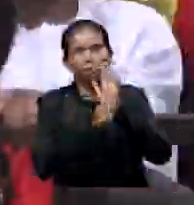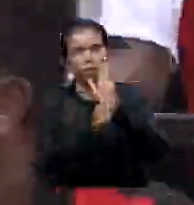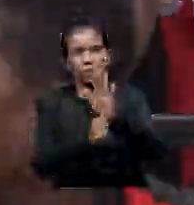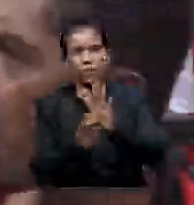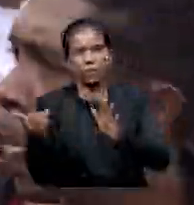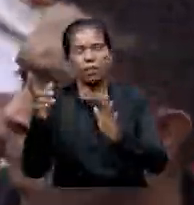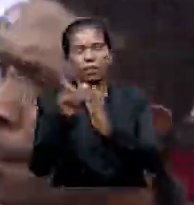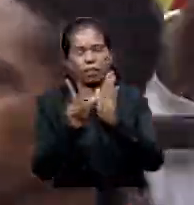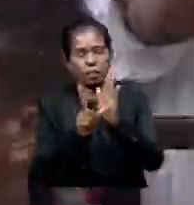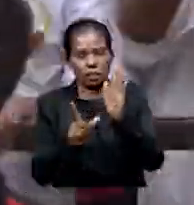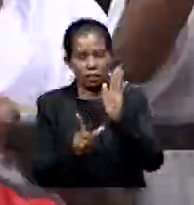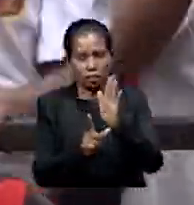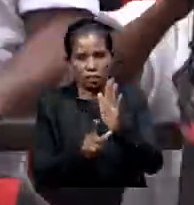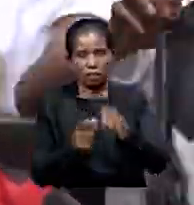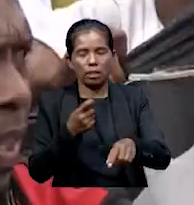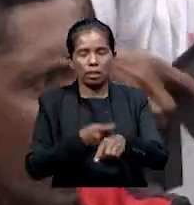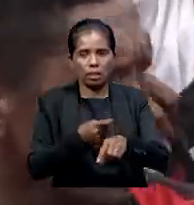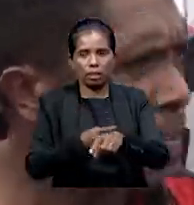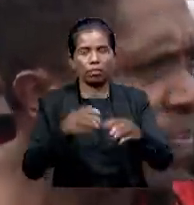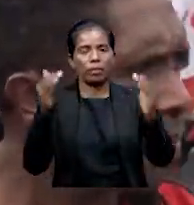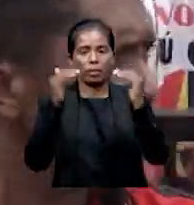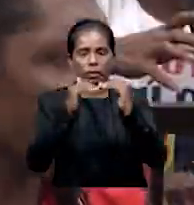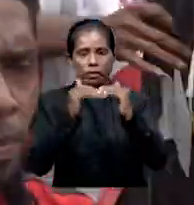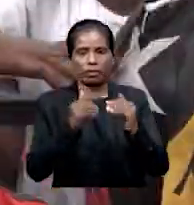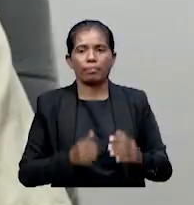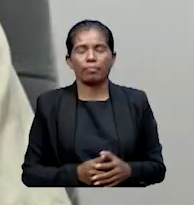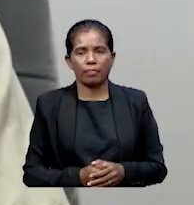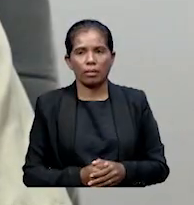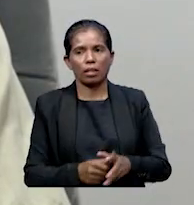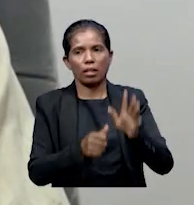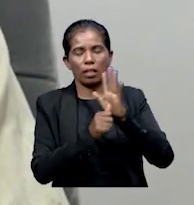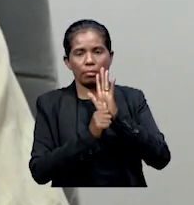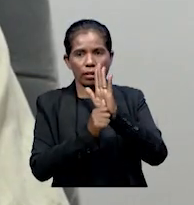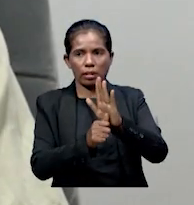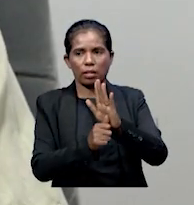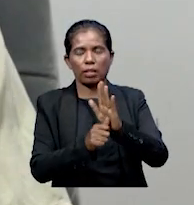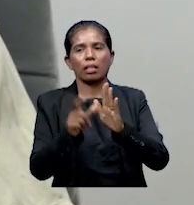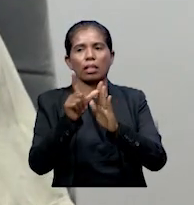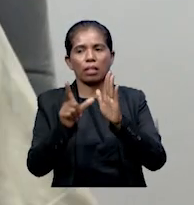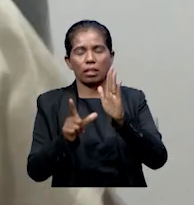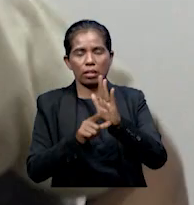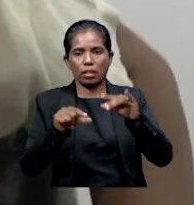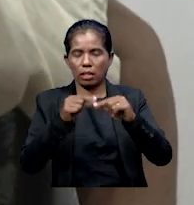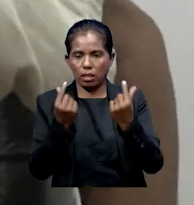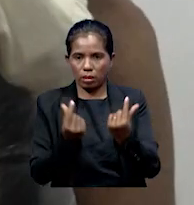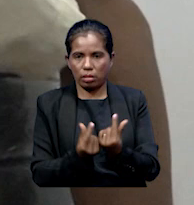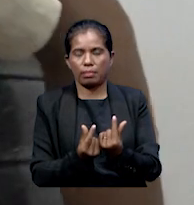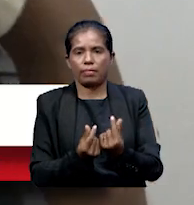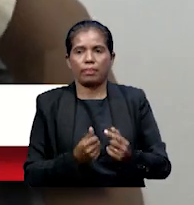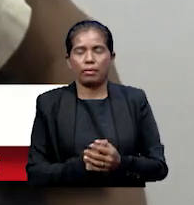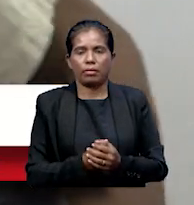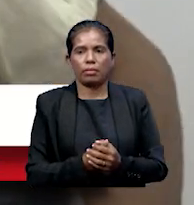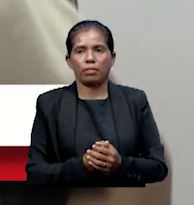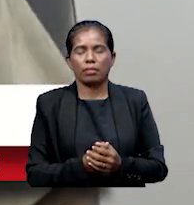Sirne lista pacote iha tempo Congresso halao. A apresentação lista ka pacote ba